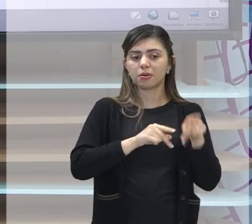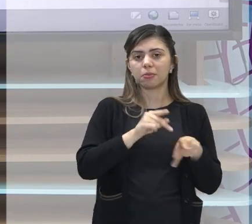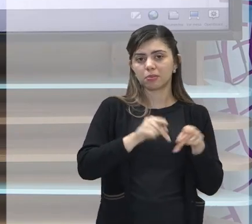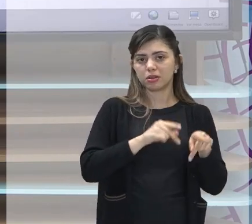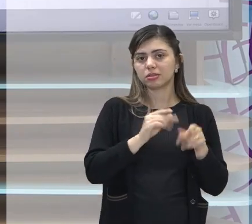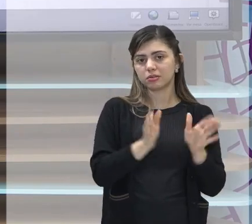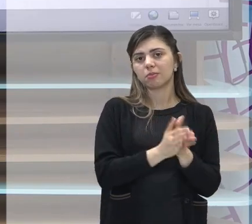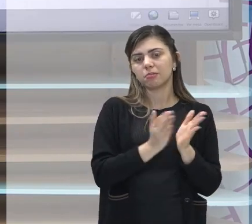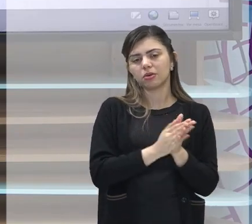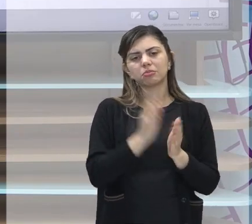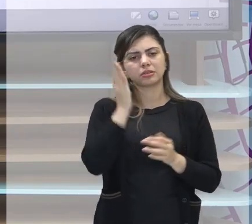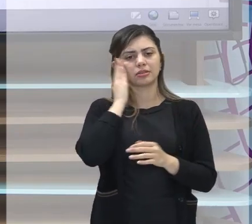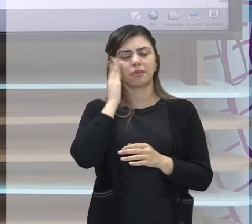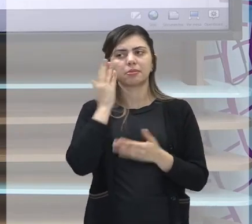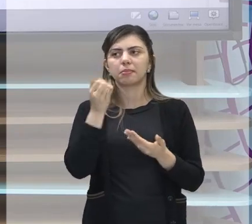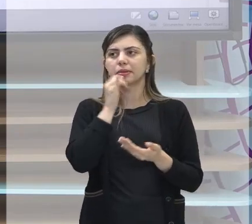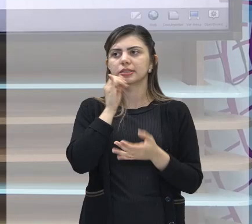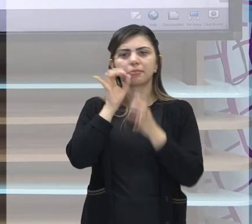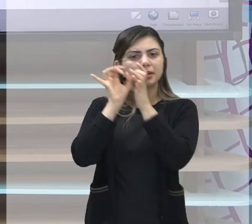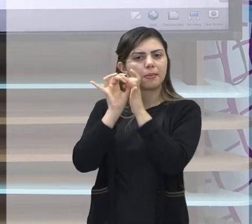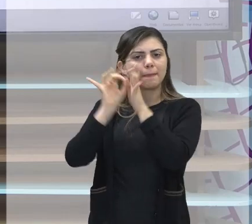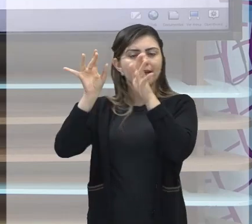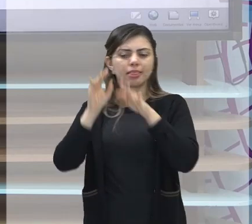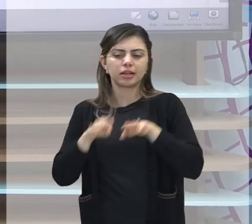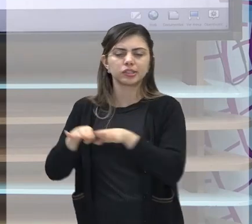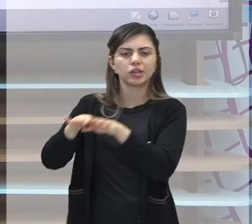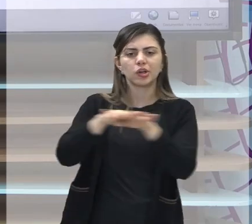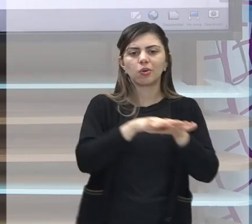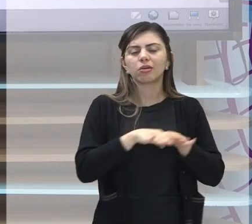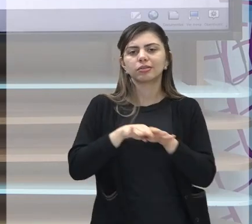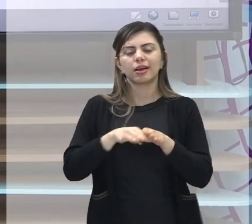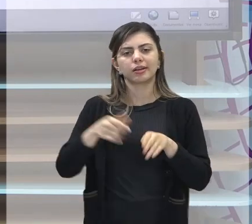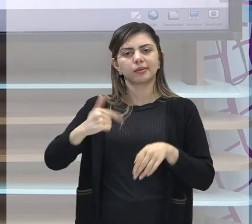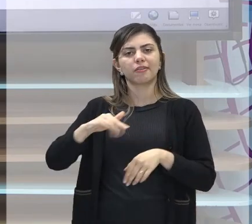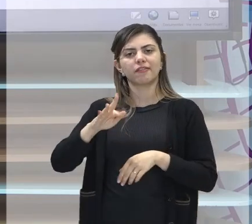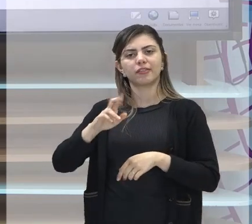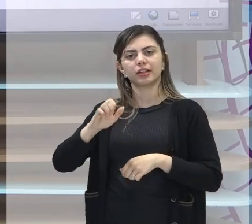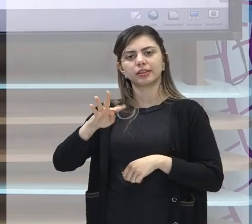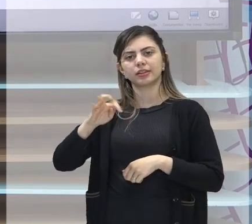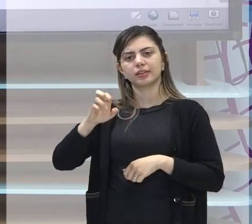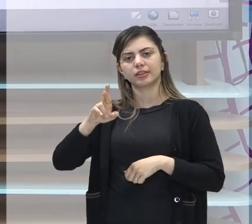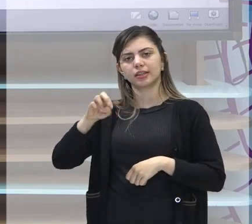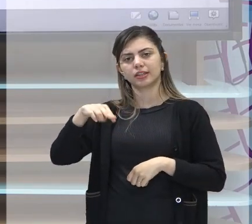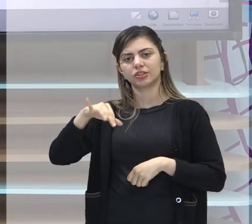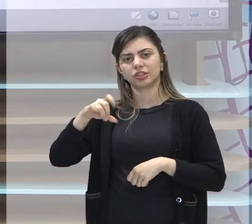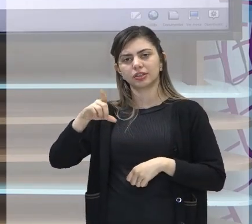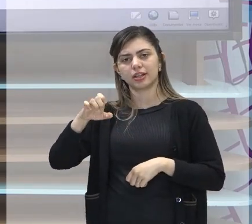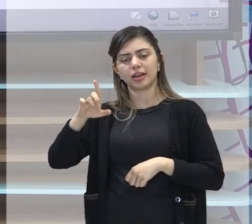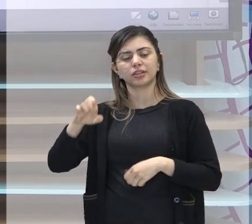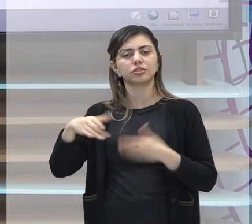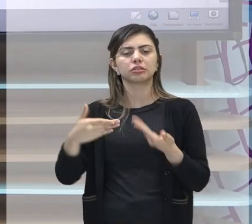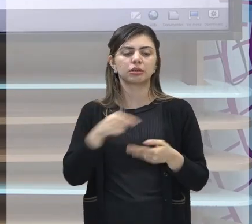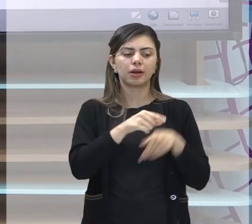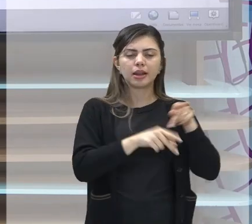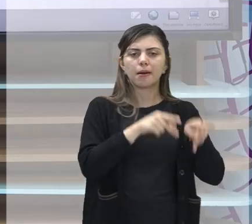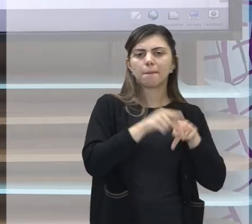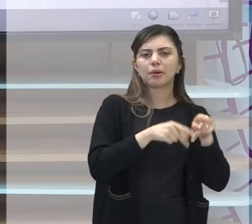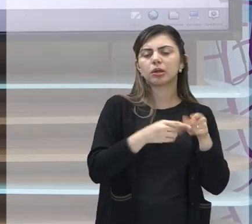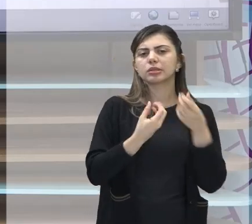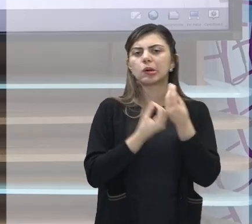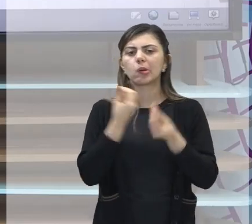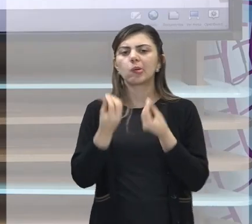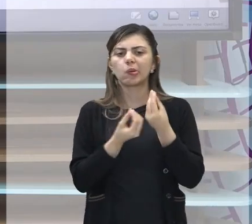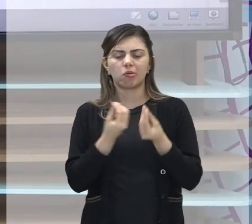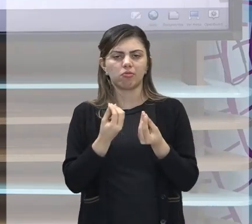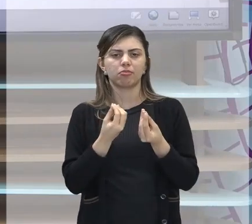empobrecida, como os ideais de liberdade, igualdade, fraternidade. Então, essa população